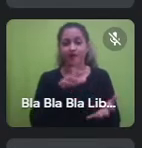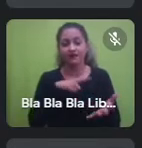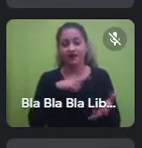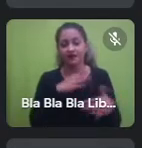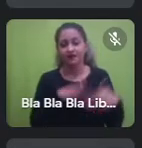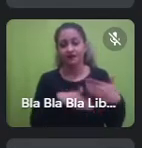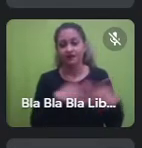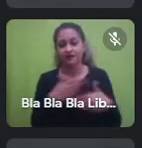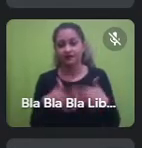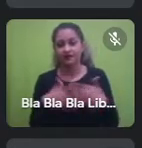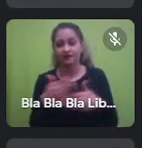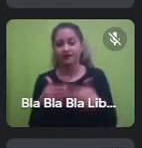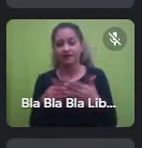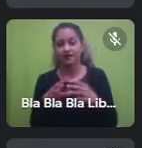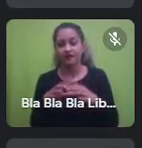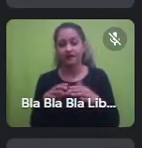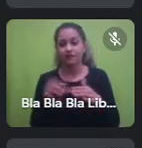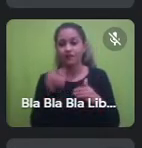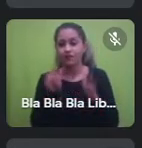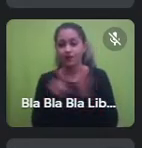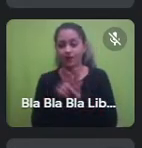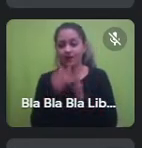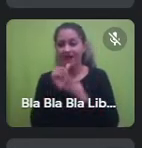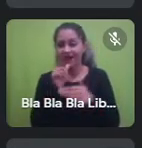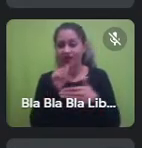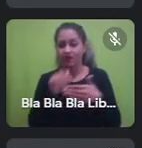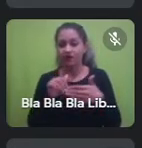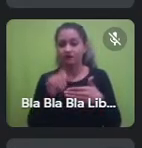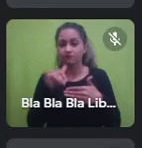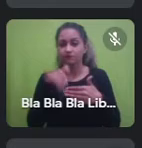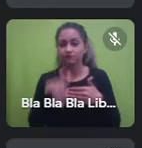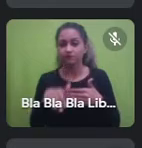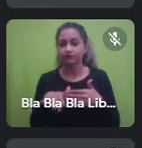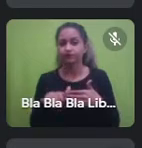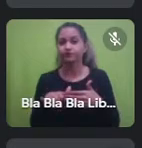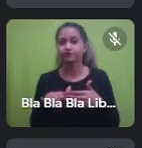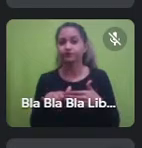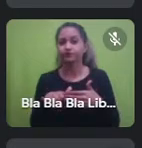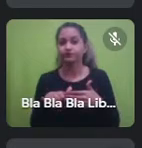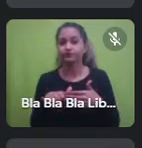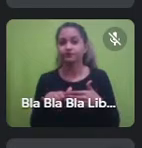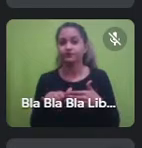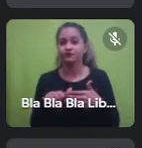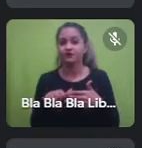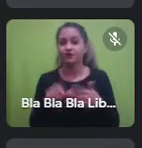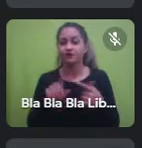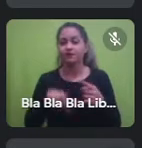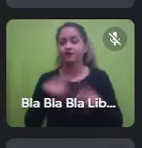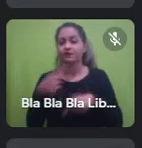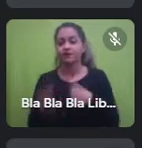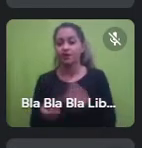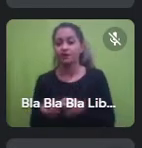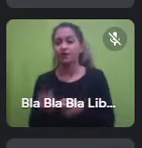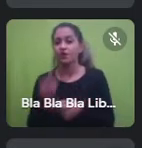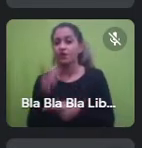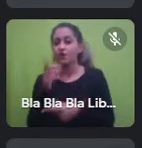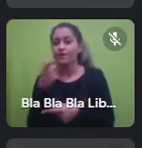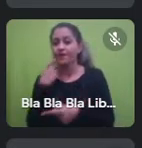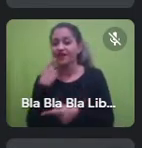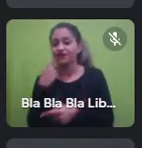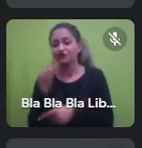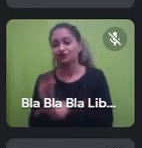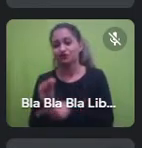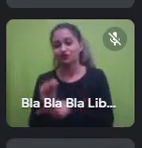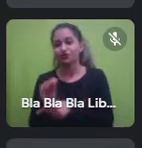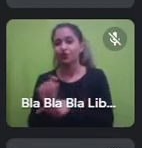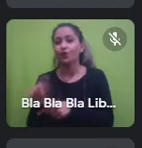processo da passagem do elemento da água, né, para o alimento do peixe, que eu tenho peixe, claro, né, o